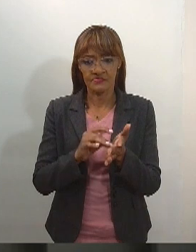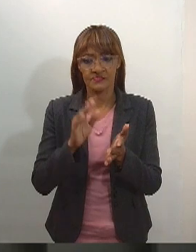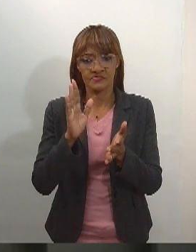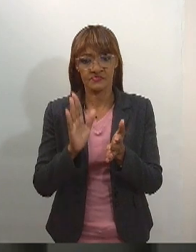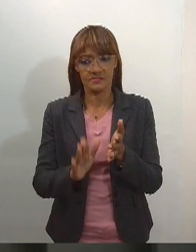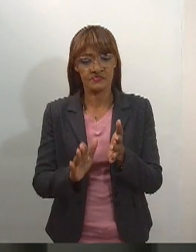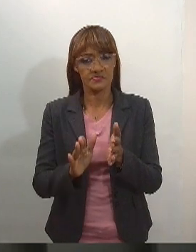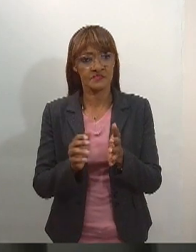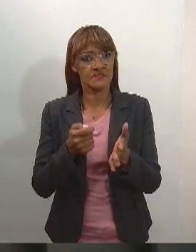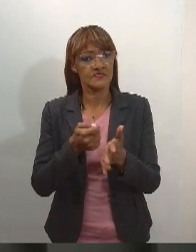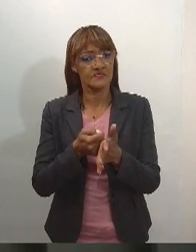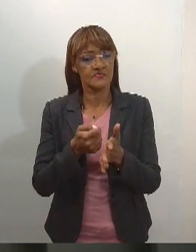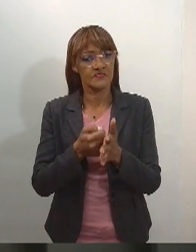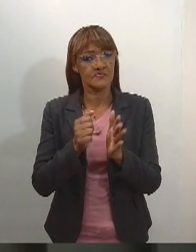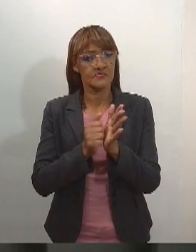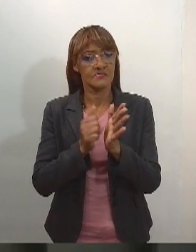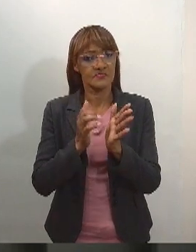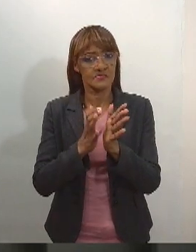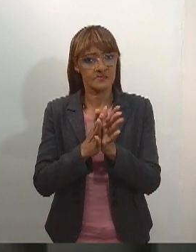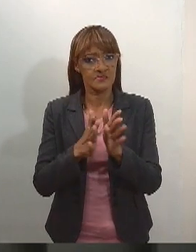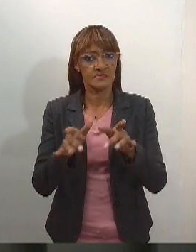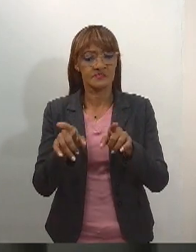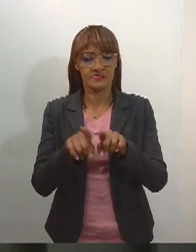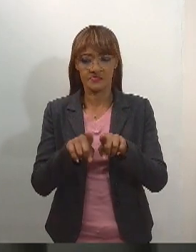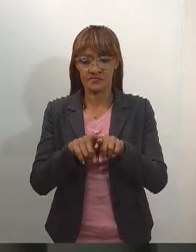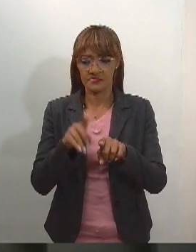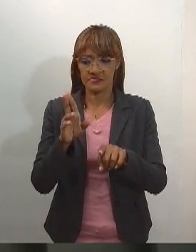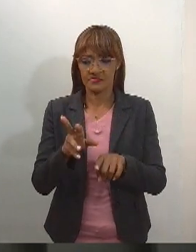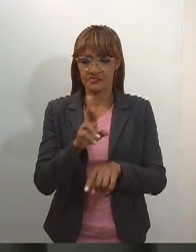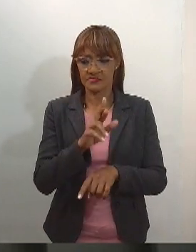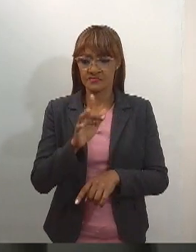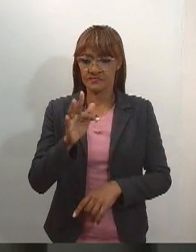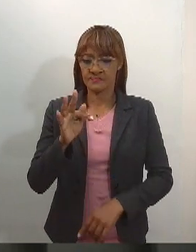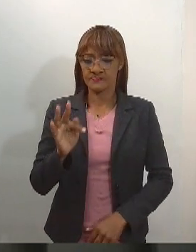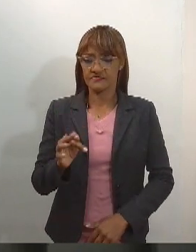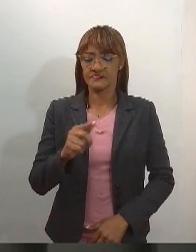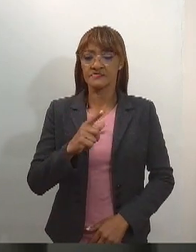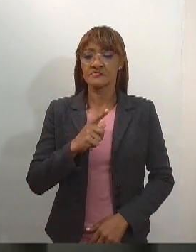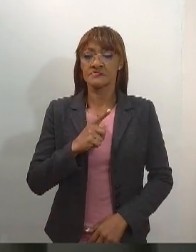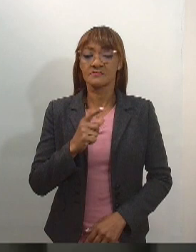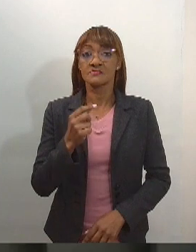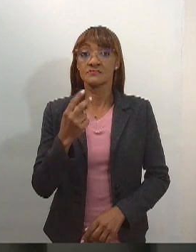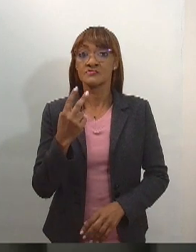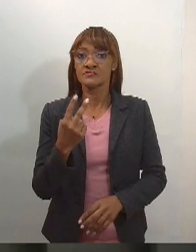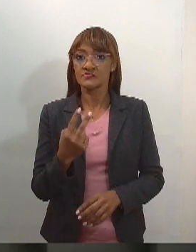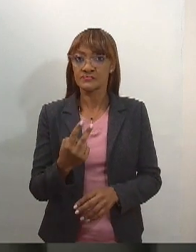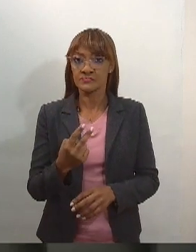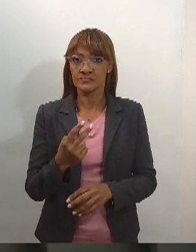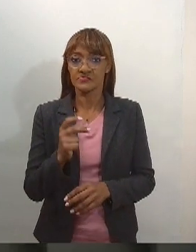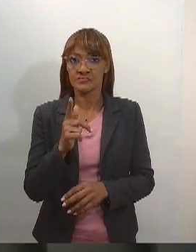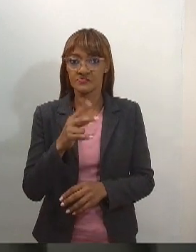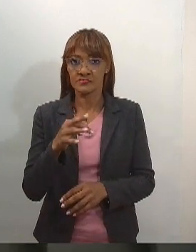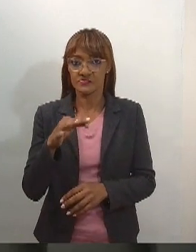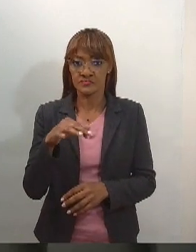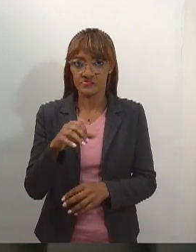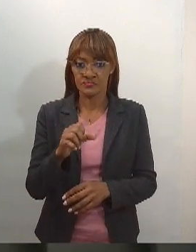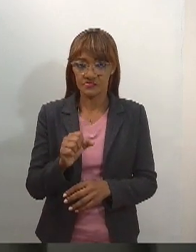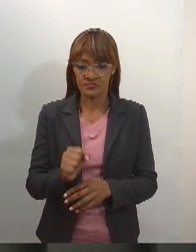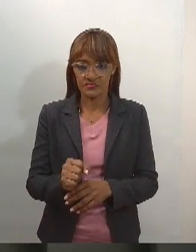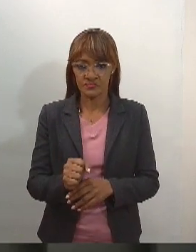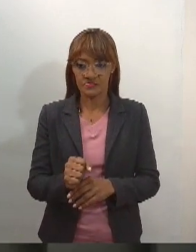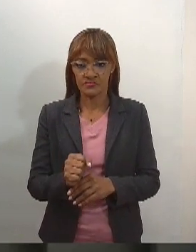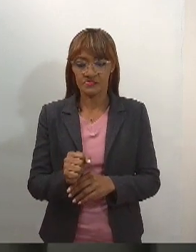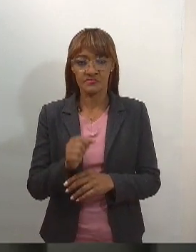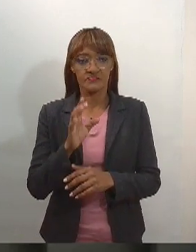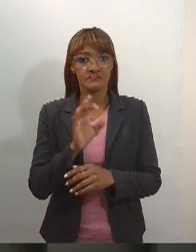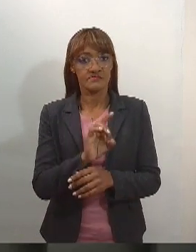de multas de ofício, a Receita Federal enviou 2 lotes de avisos para a caixa postal das empresas identificadas.